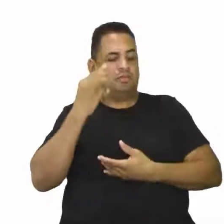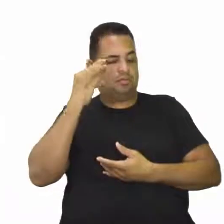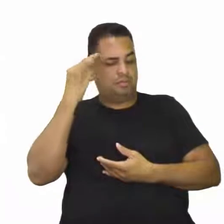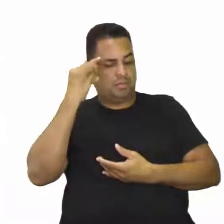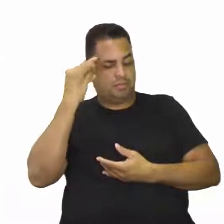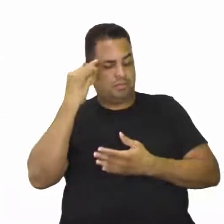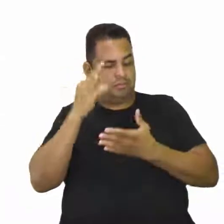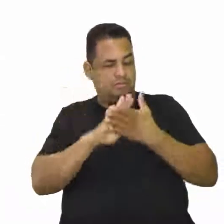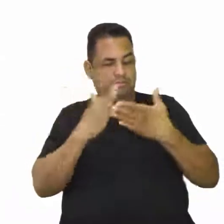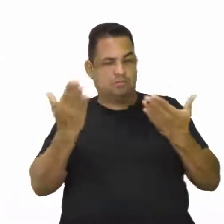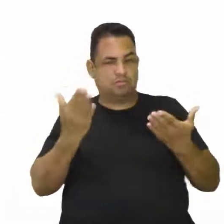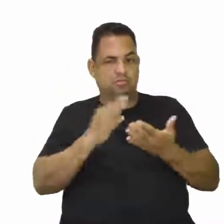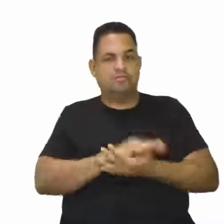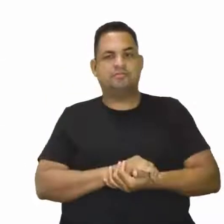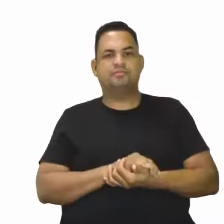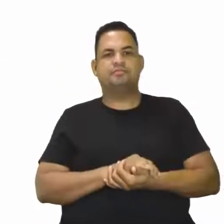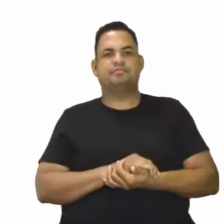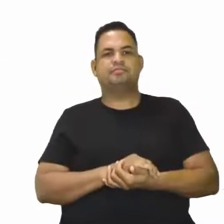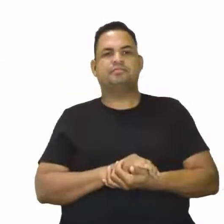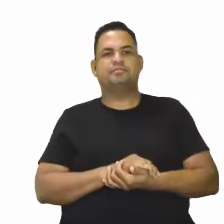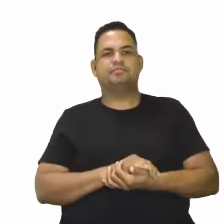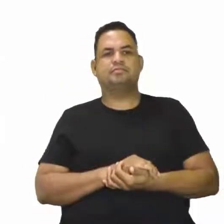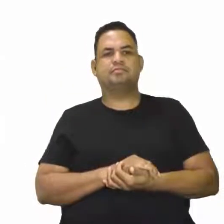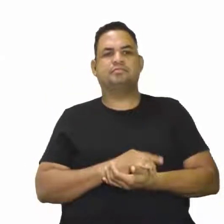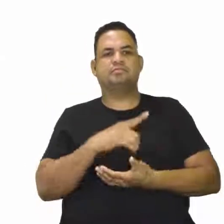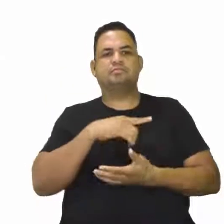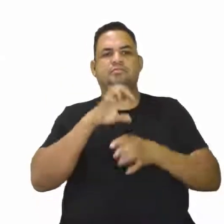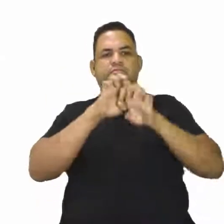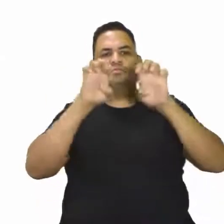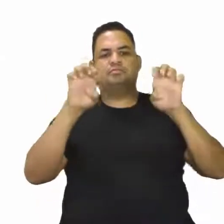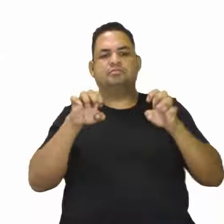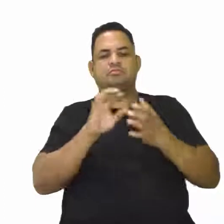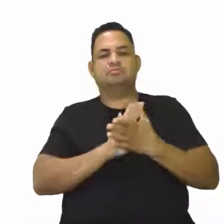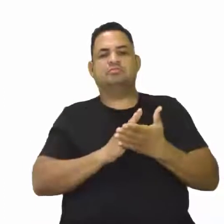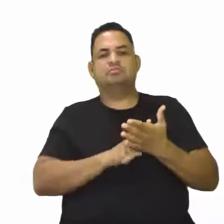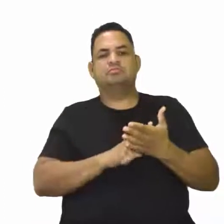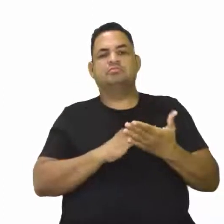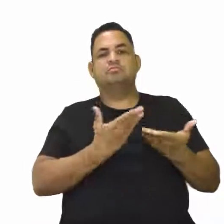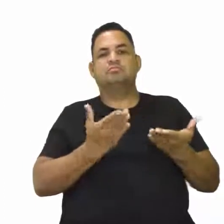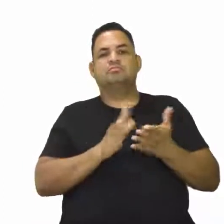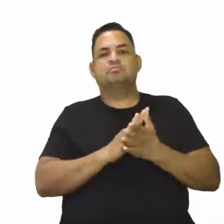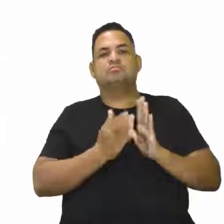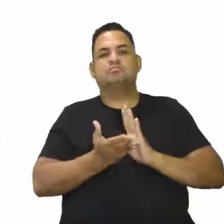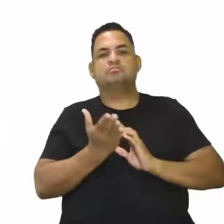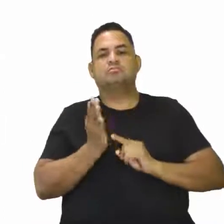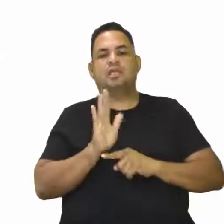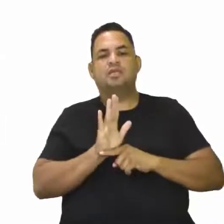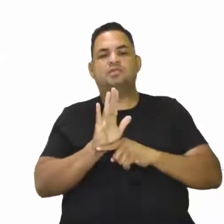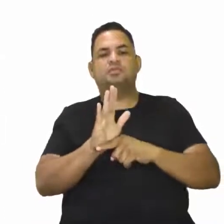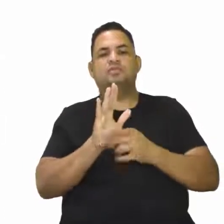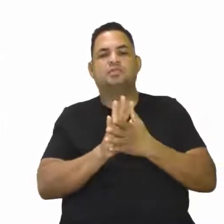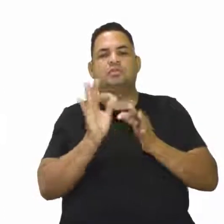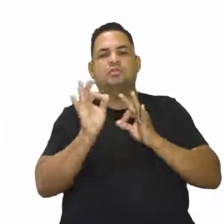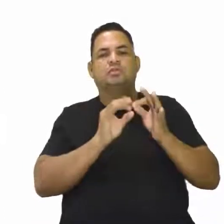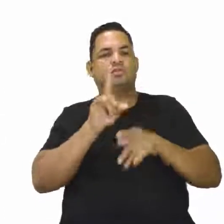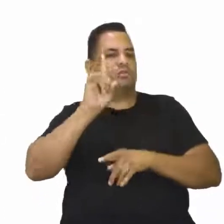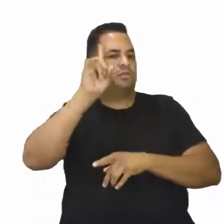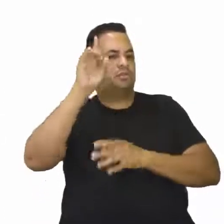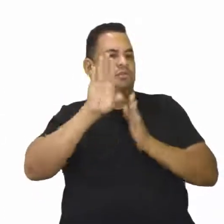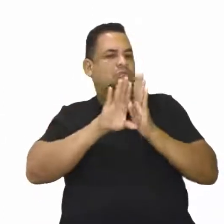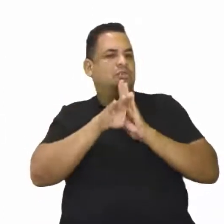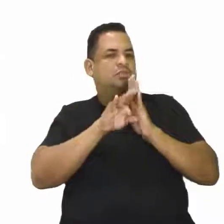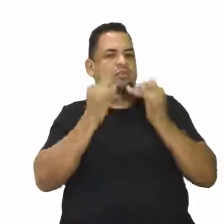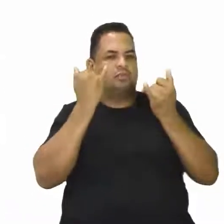como algumas pessoas falam. Ele tem uma estrutura gráfica que ajuda a organizar as nossas ideias,